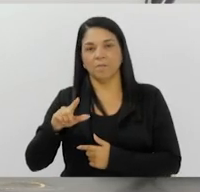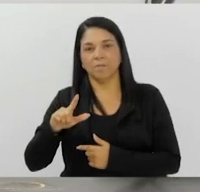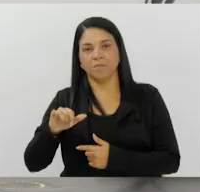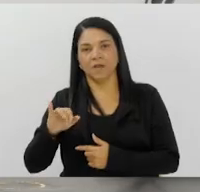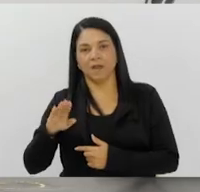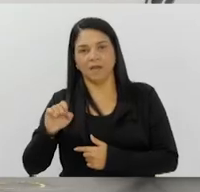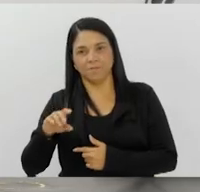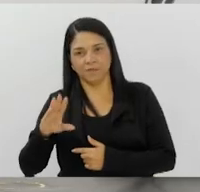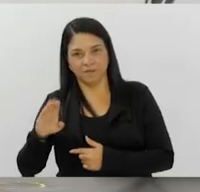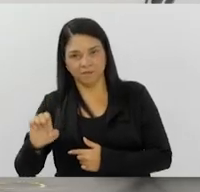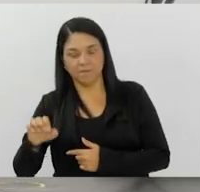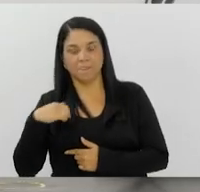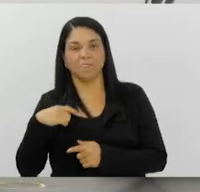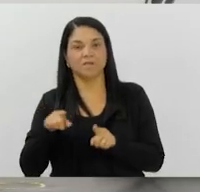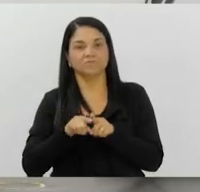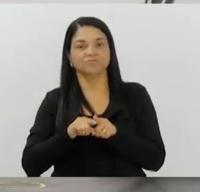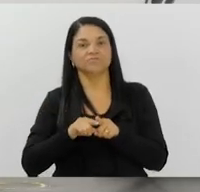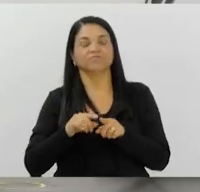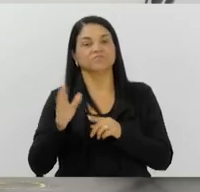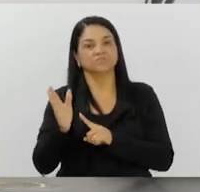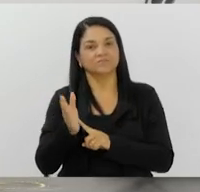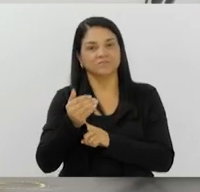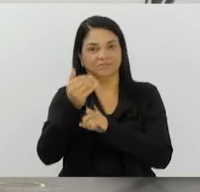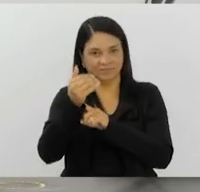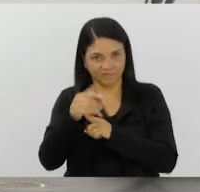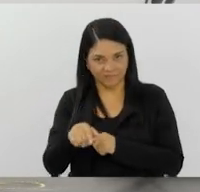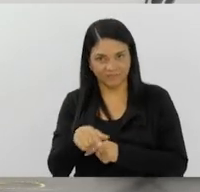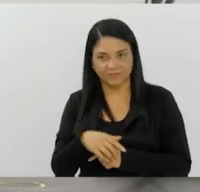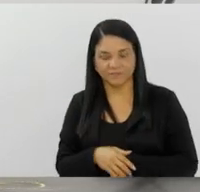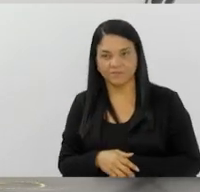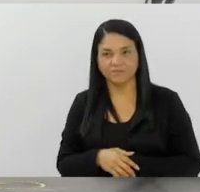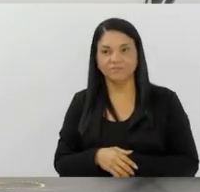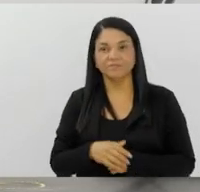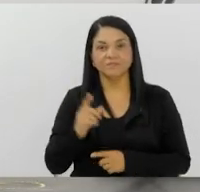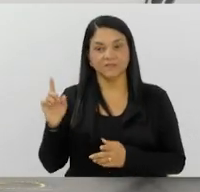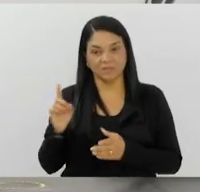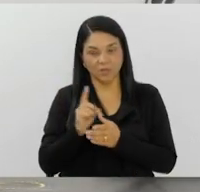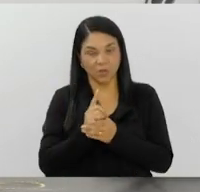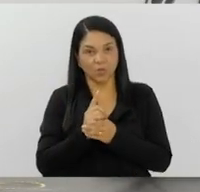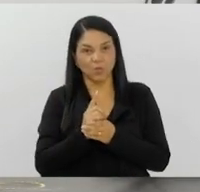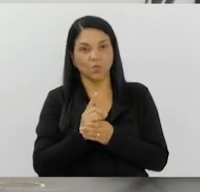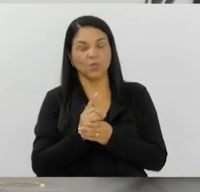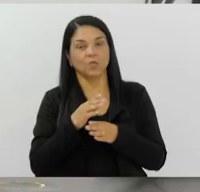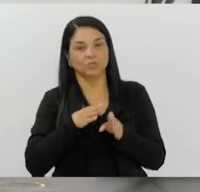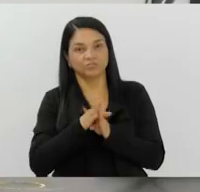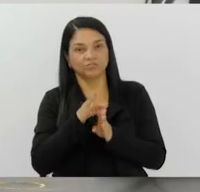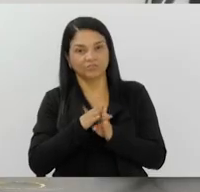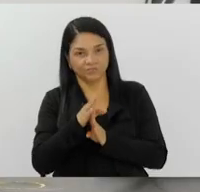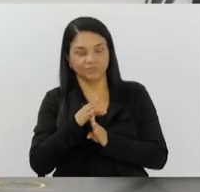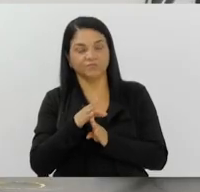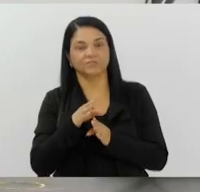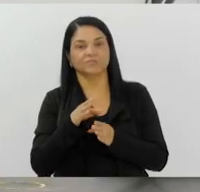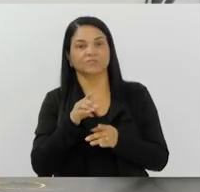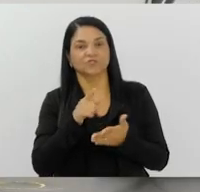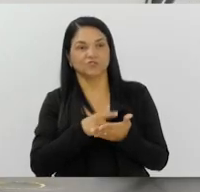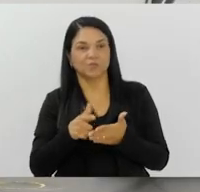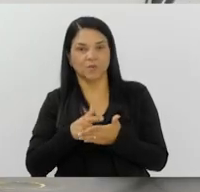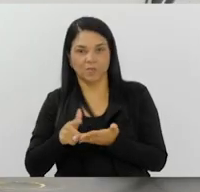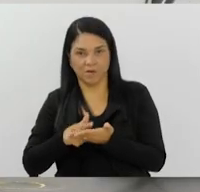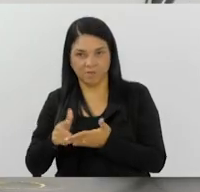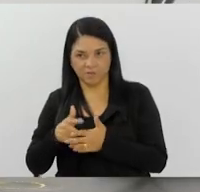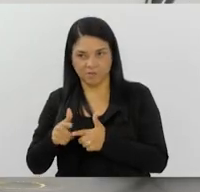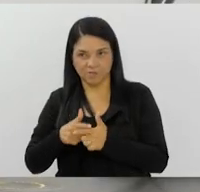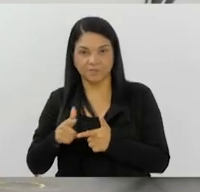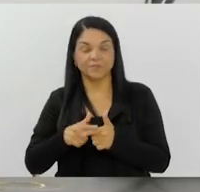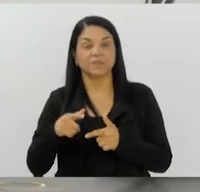que debate direito raça e tecnologia ã E lá eu sou consultor em incidência Ah é